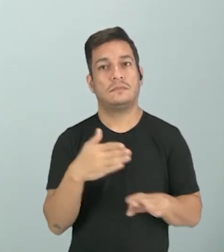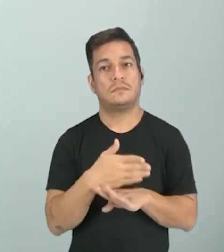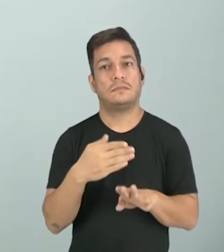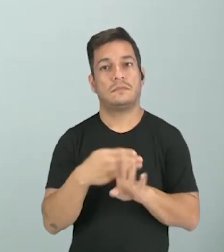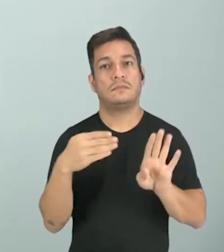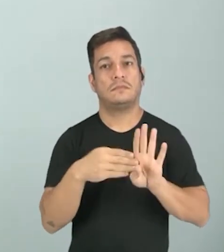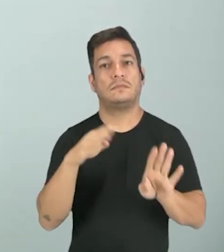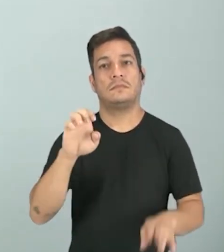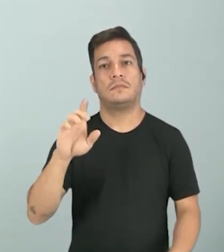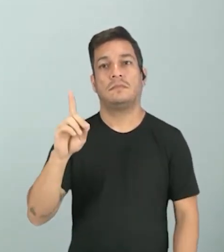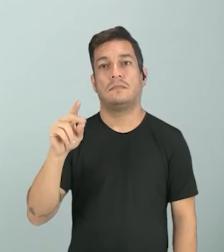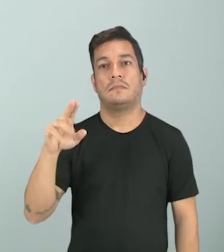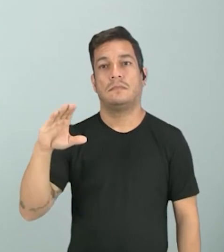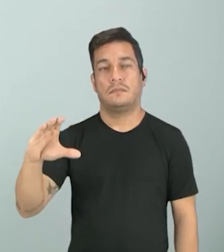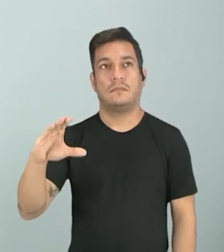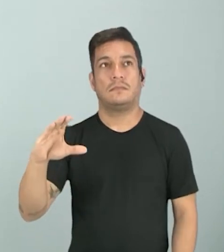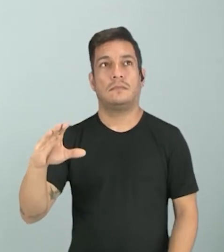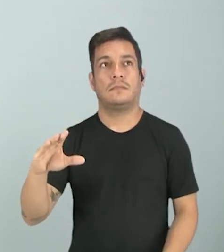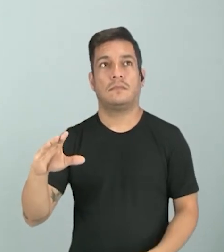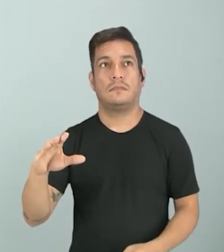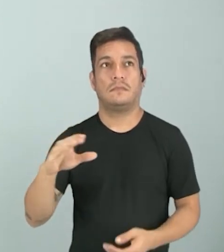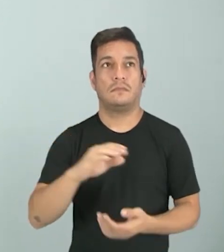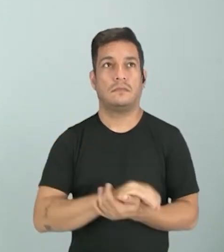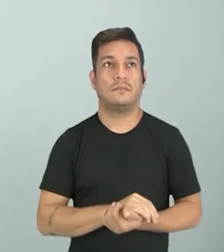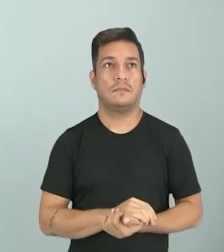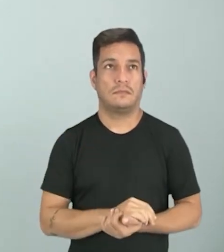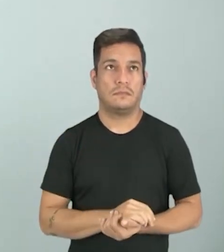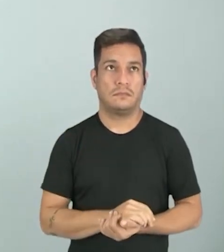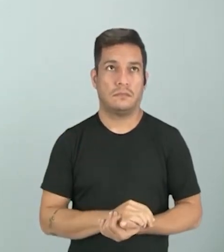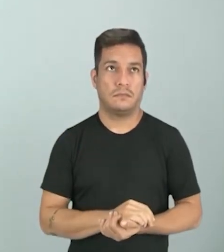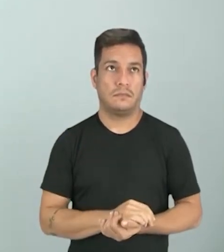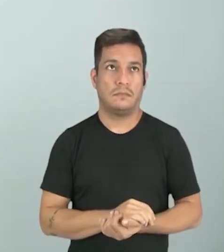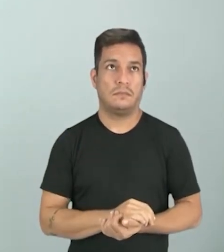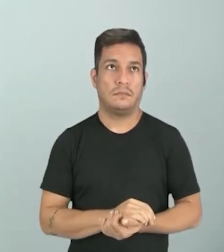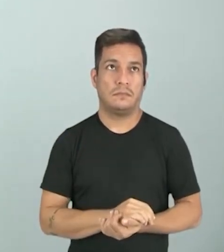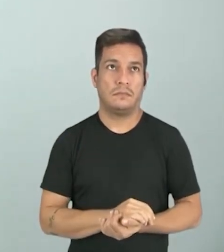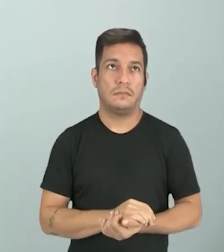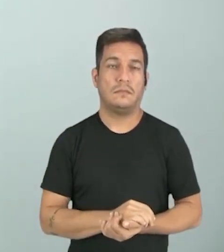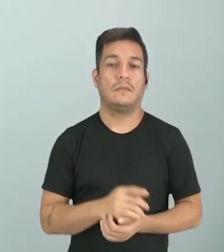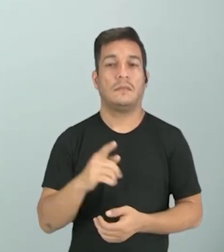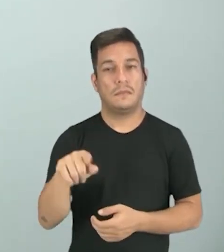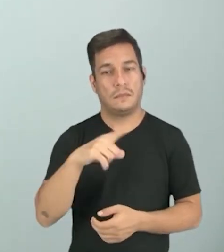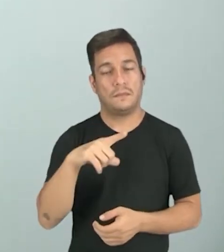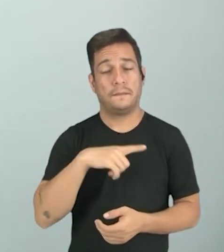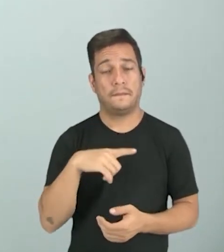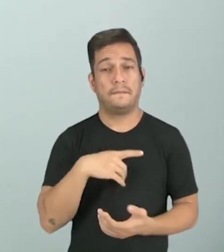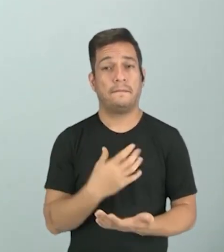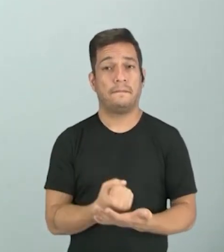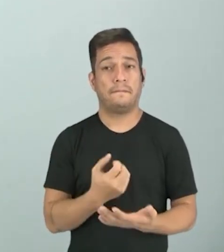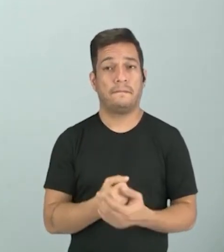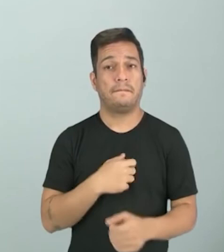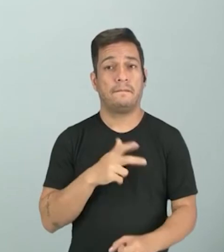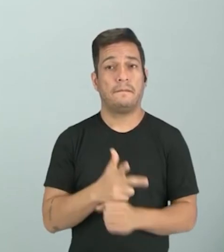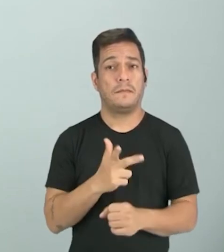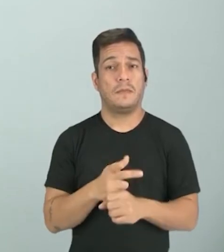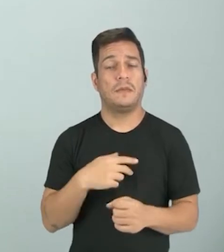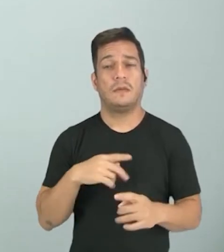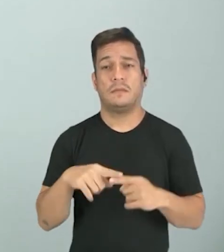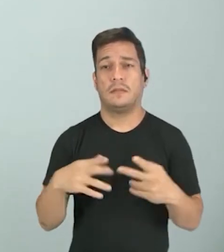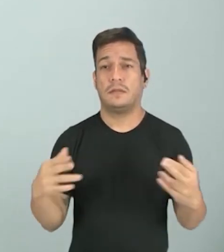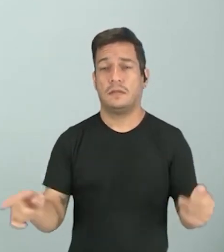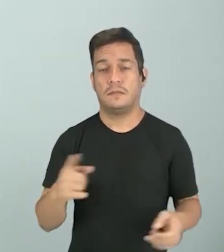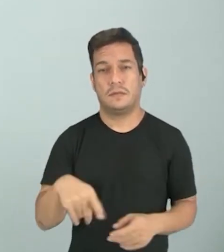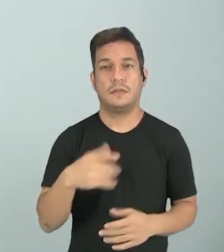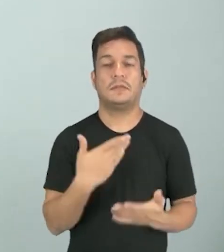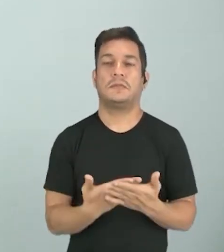entrada no portal educ né É na plataforma educ e lá vão ter disponibilizado todos os